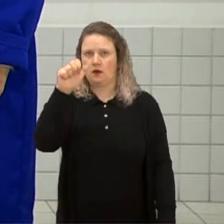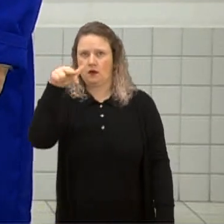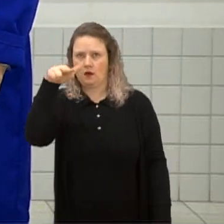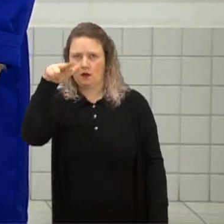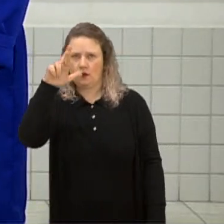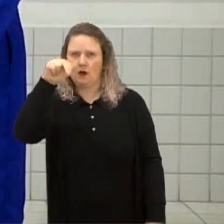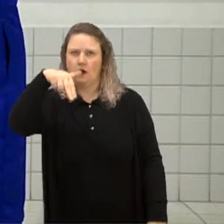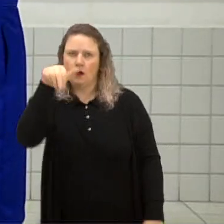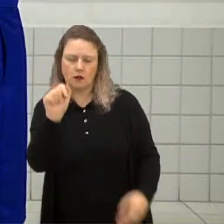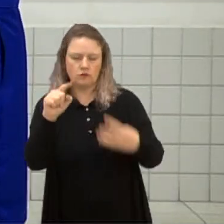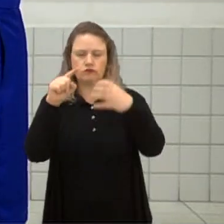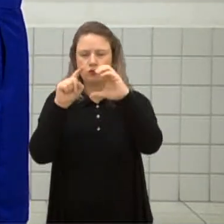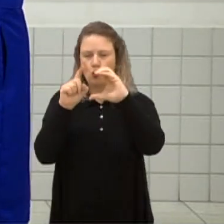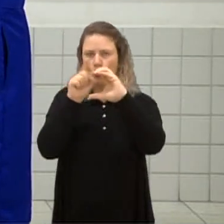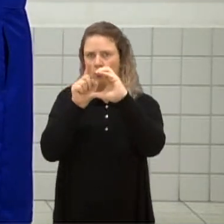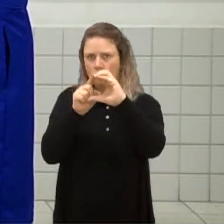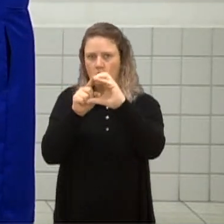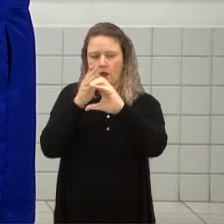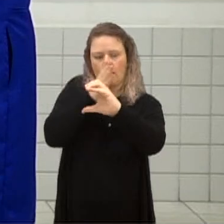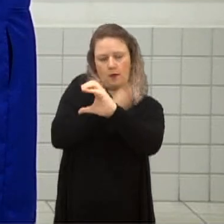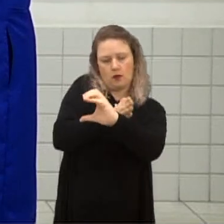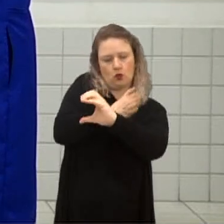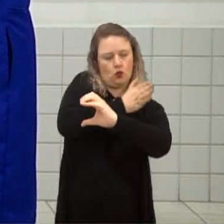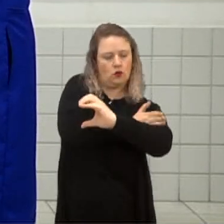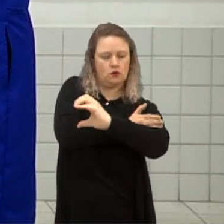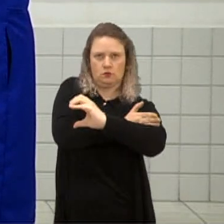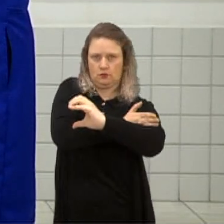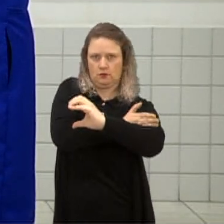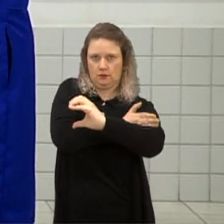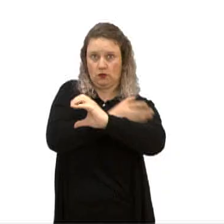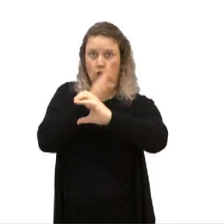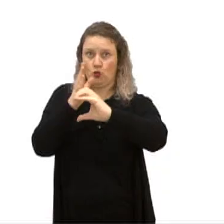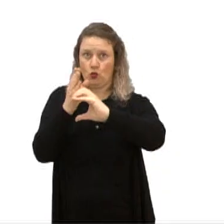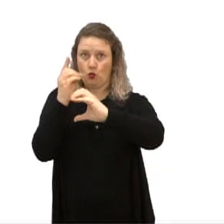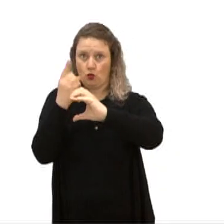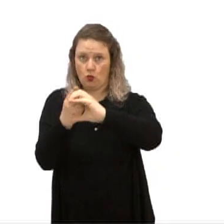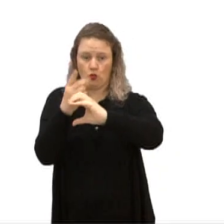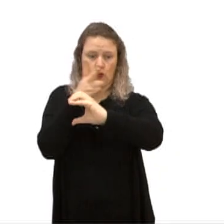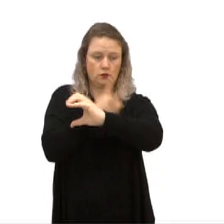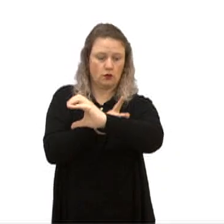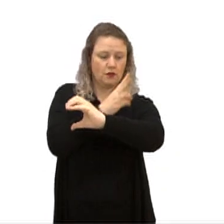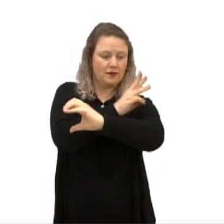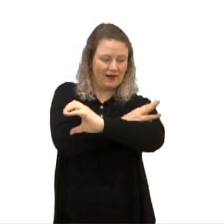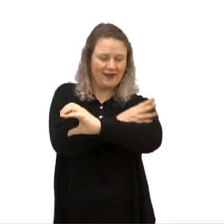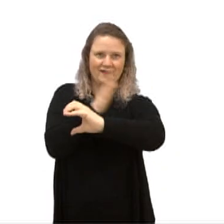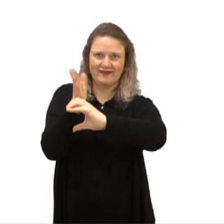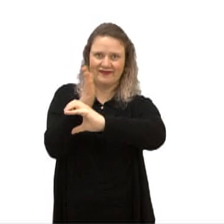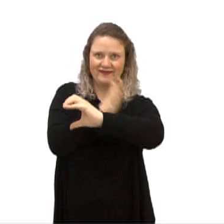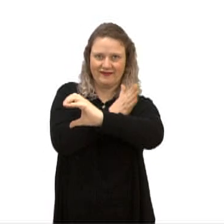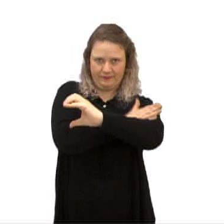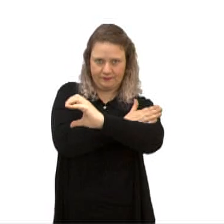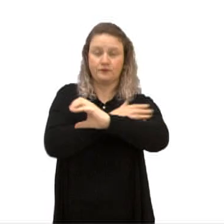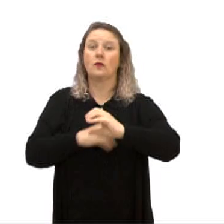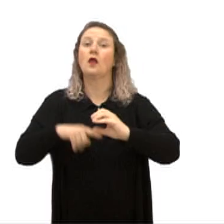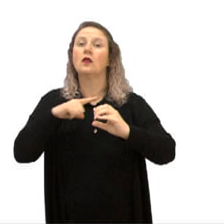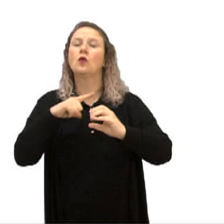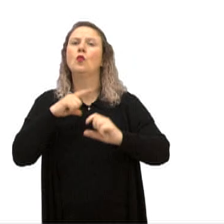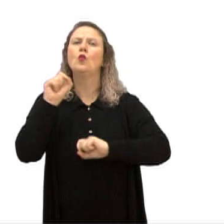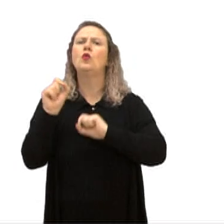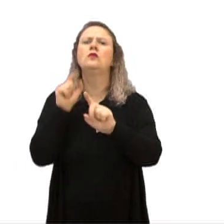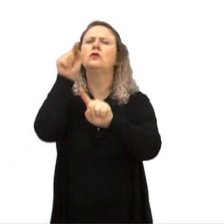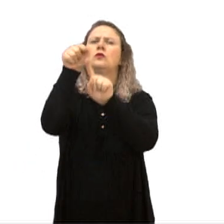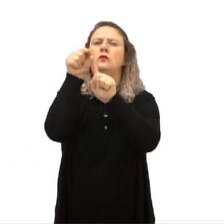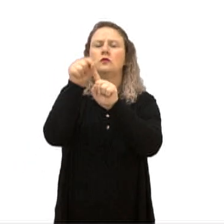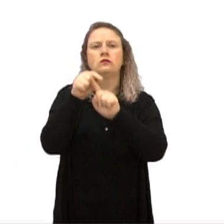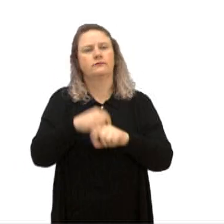o exercício que nós corrigimos. Então, percebam aqui nessa imagem. Didaticamente, nós dividimos pelas funções. Claro